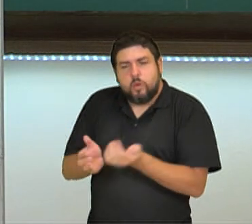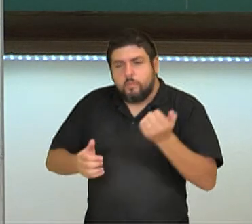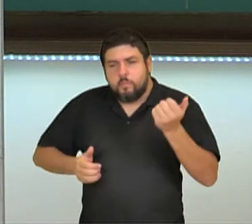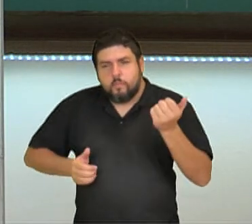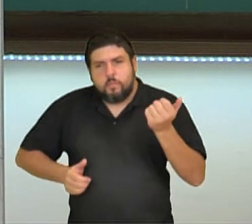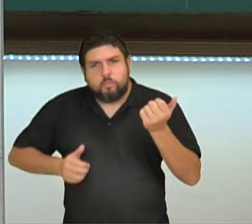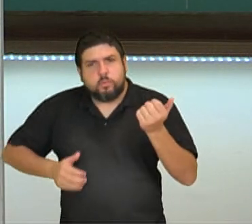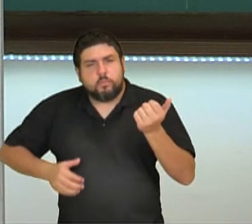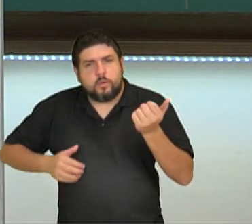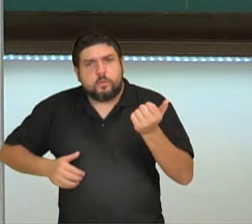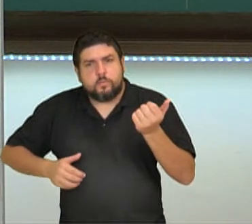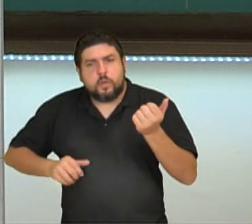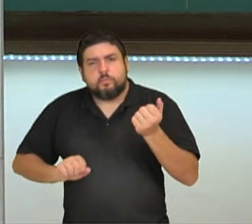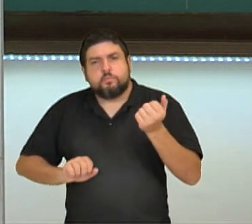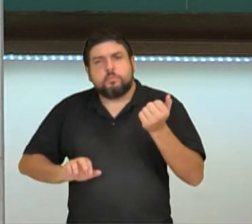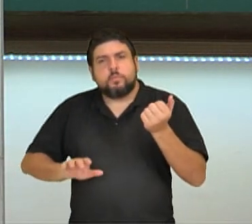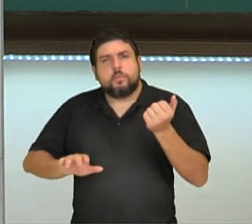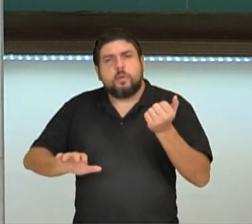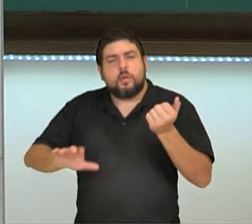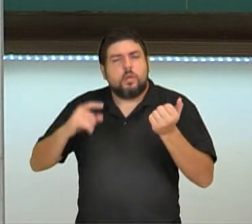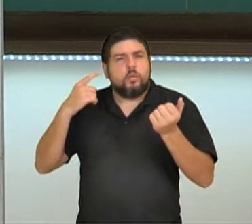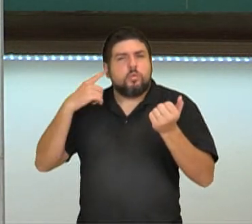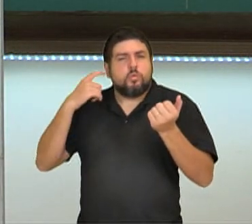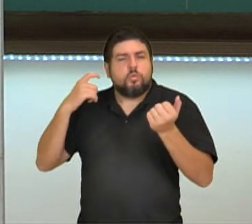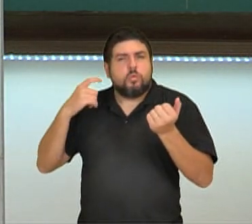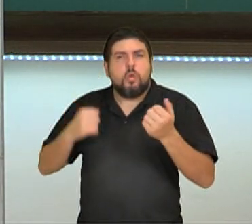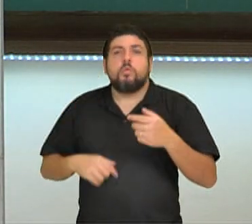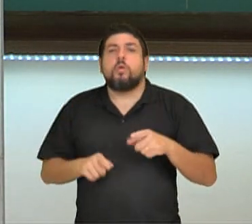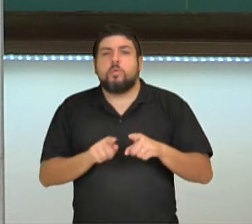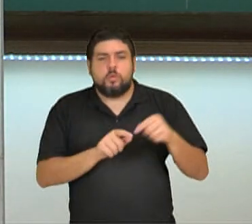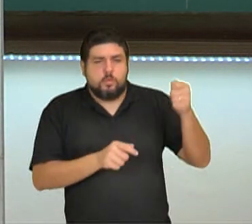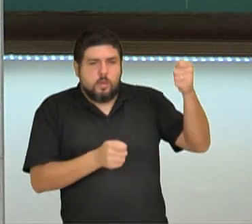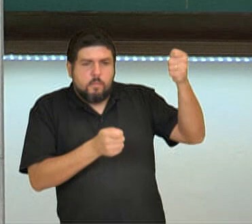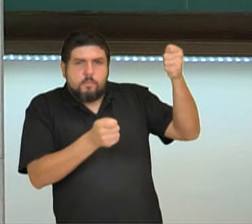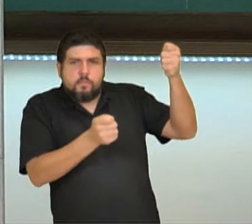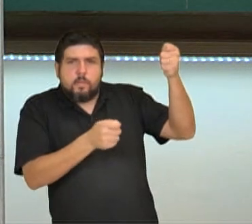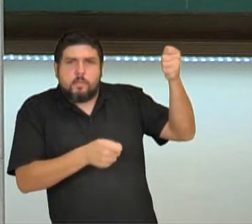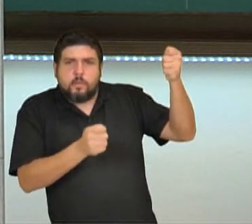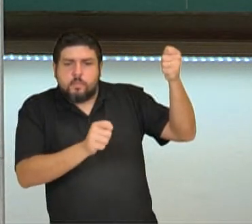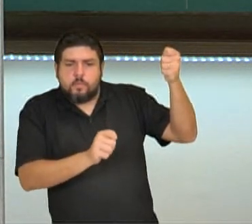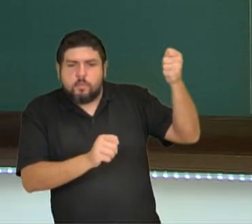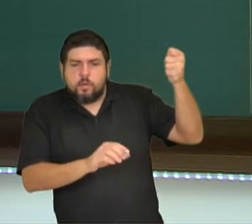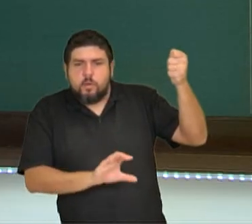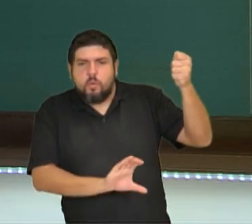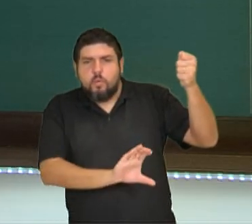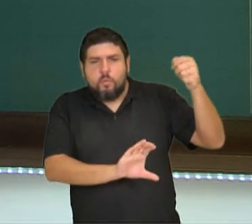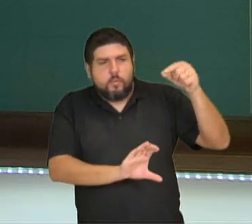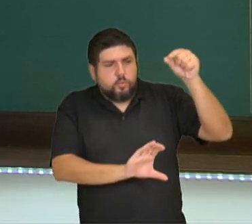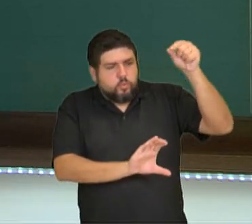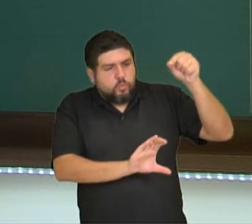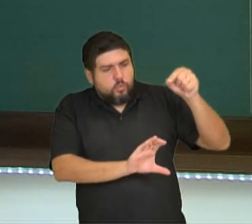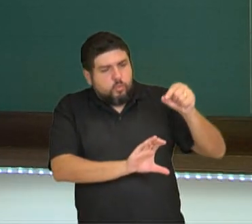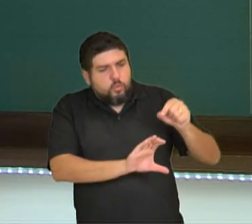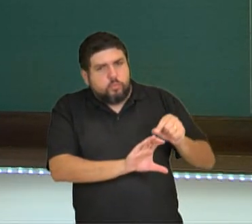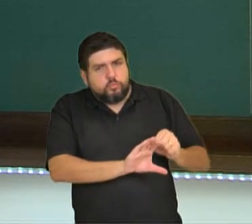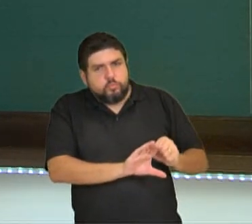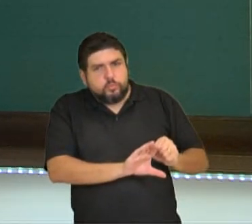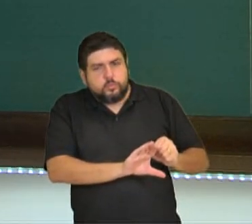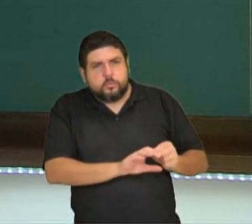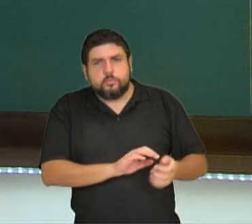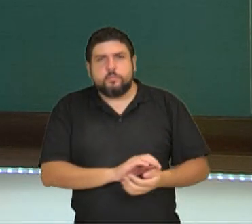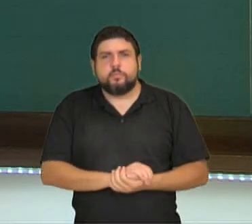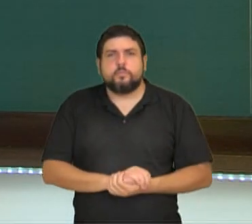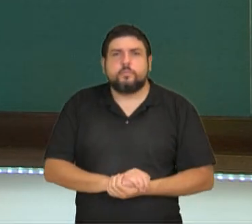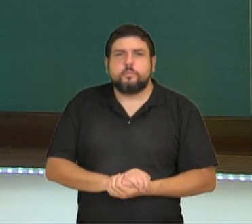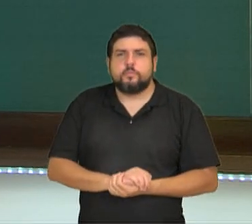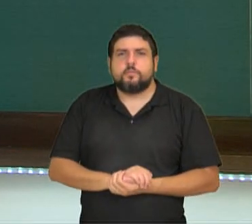vai acontecer na cabaça, tá? Por isso a cabaça tem que estar ligada ao arame. A baqueta, que é